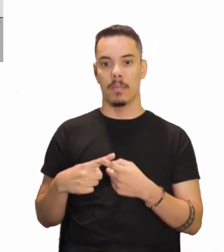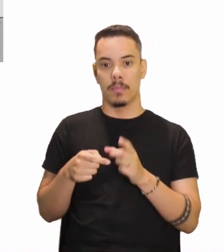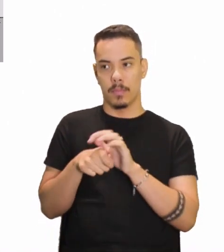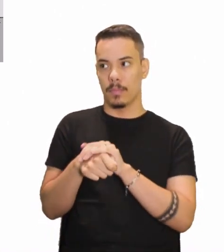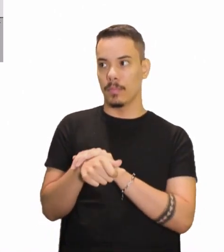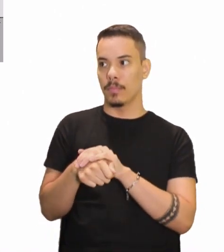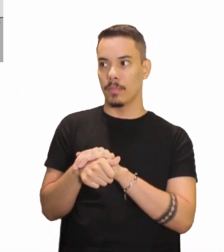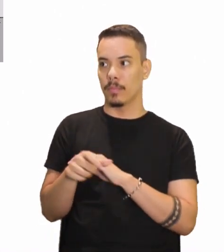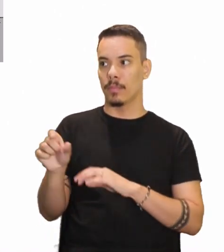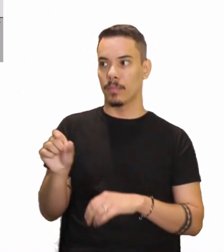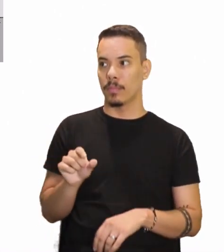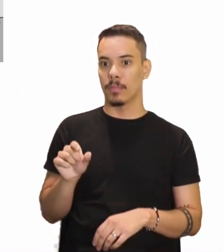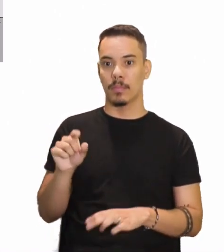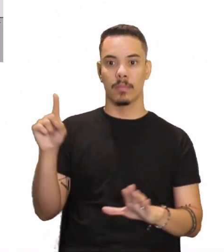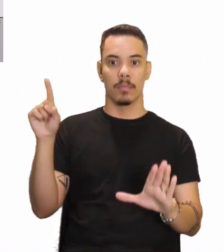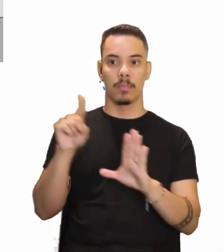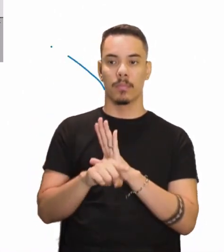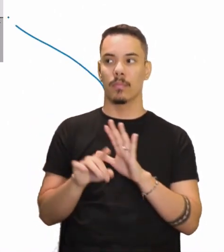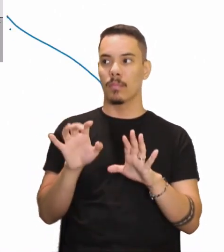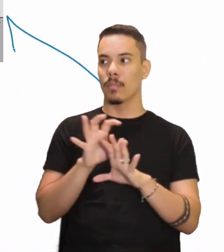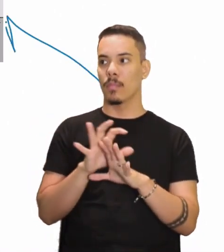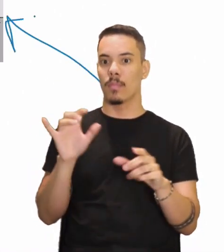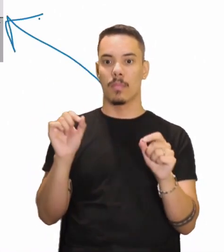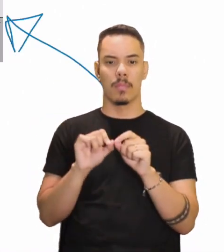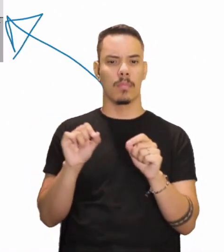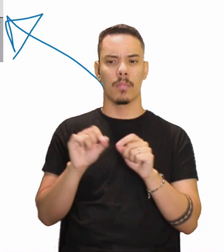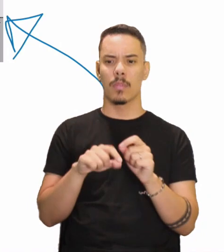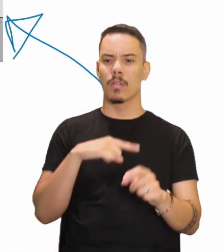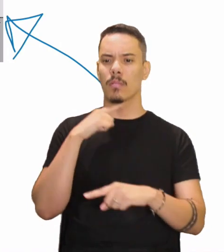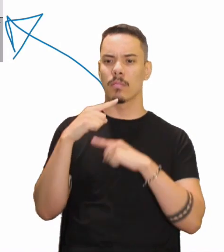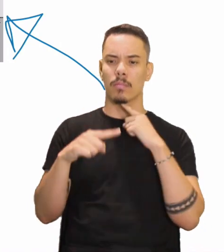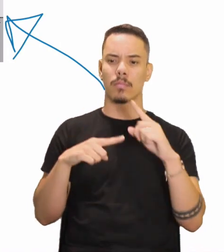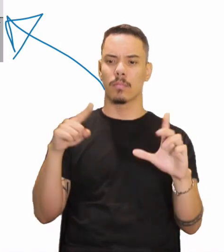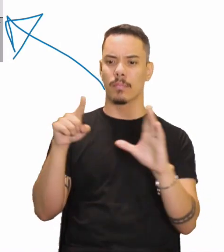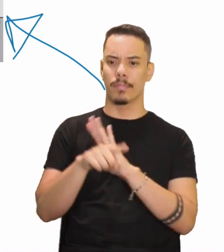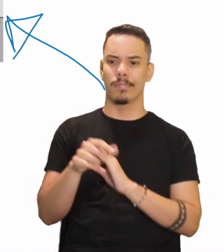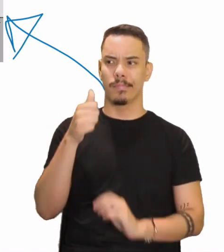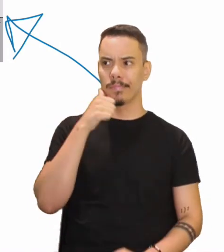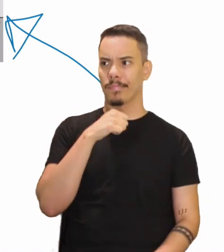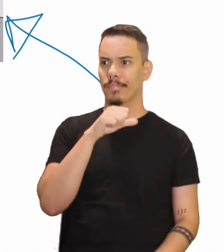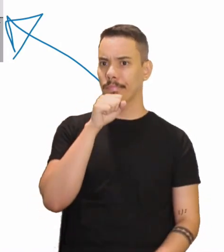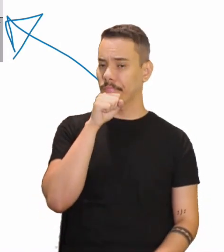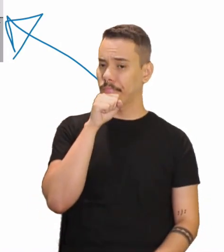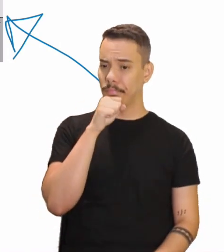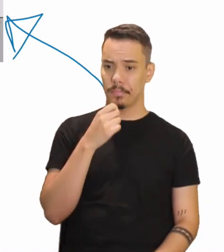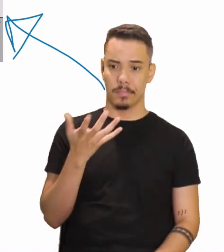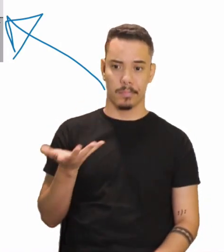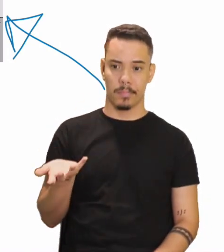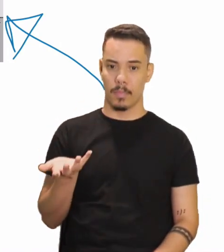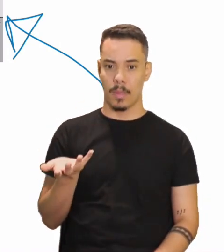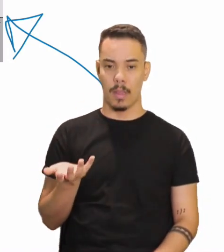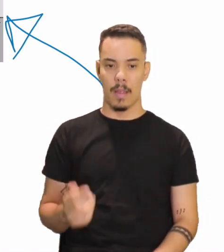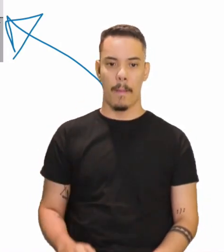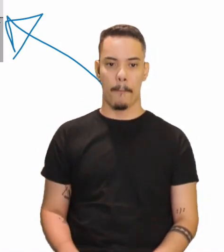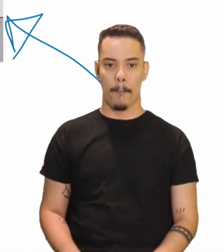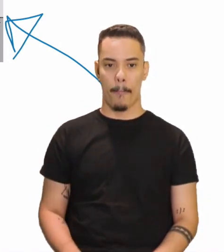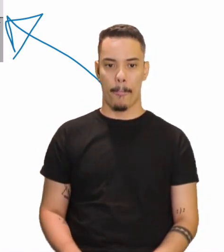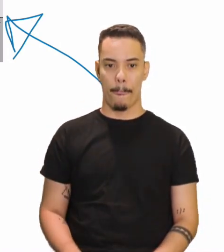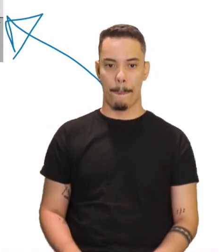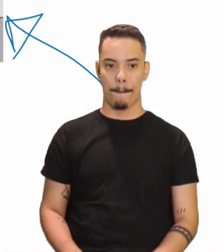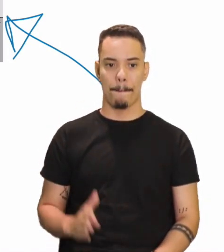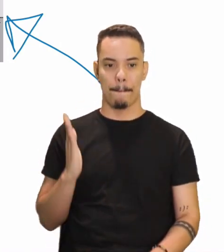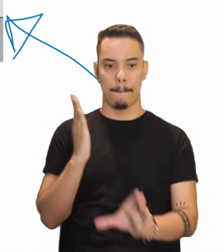Sim aquilo jabuti fez neste questionamento Ah tá essa questão ó